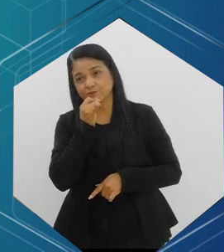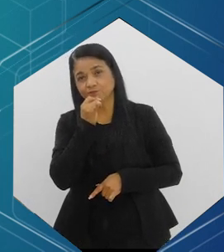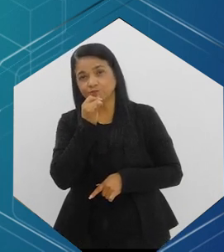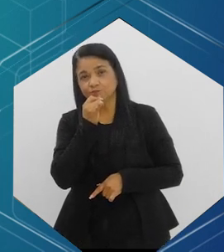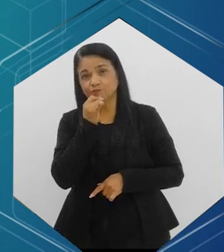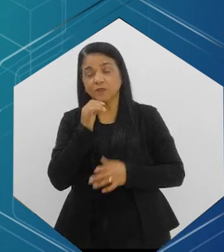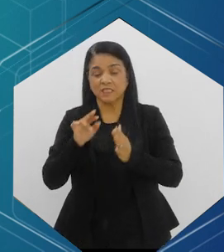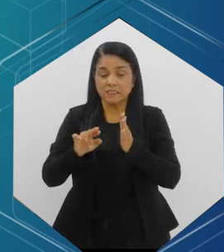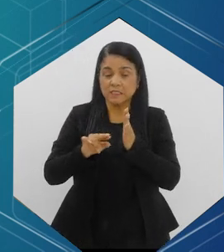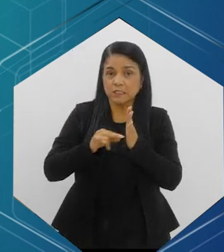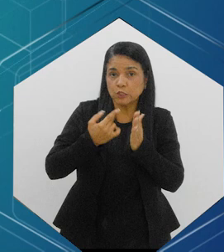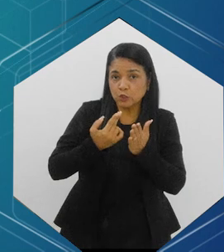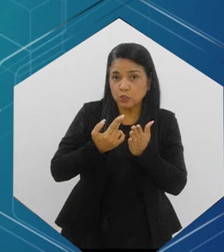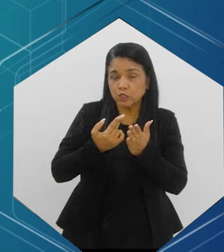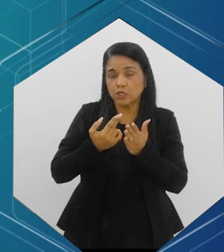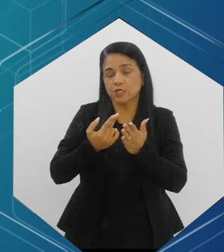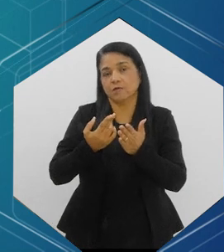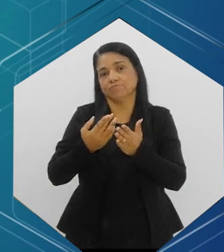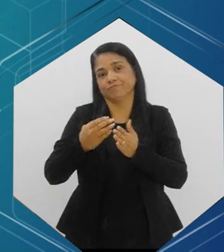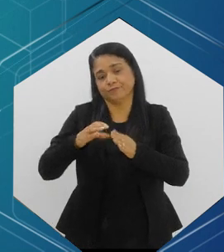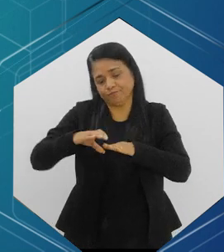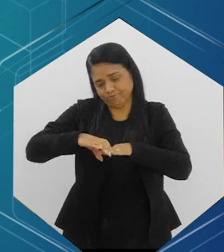agressões.